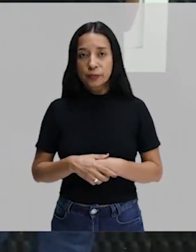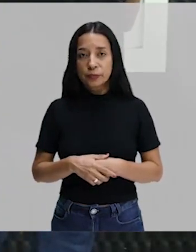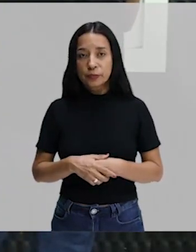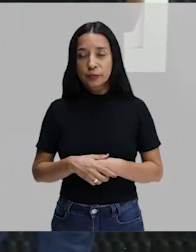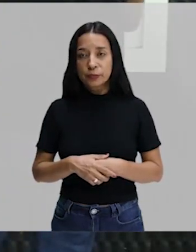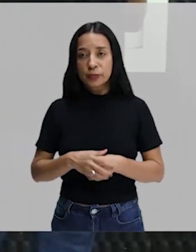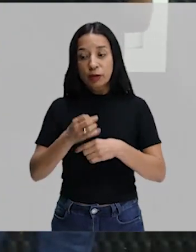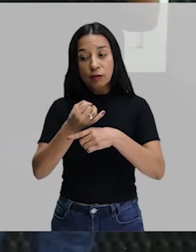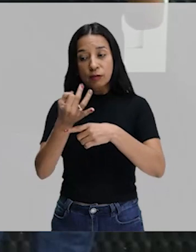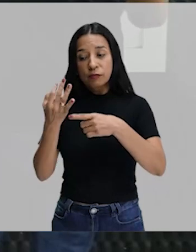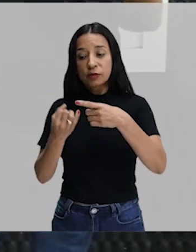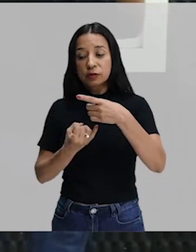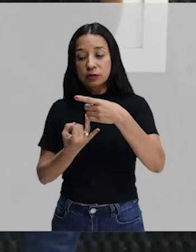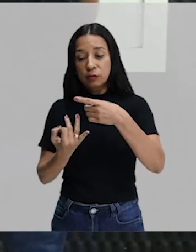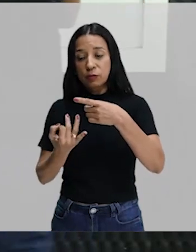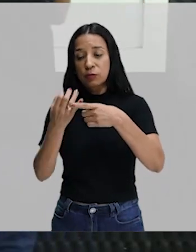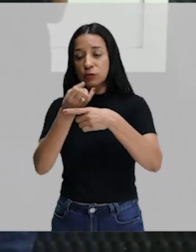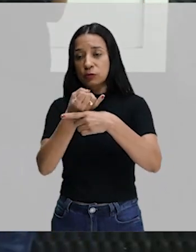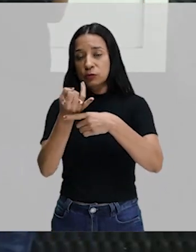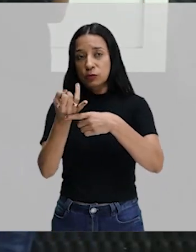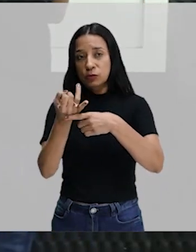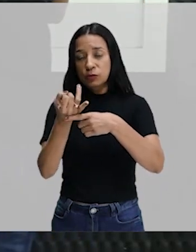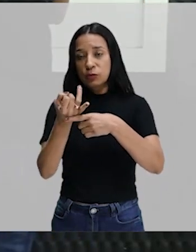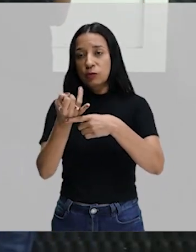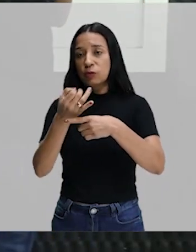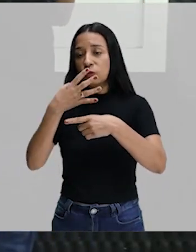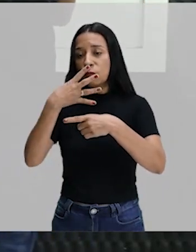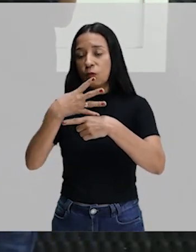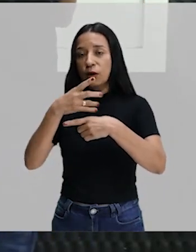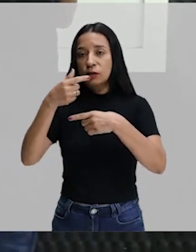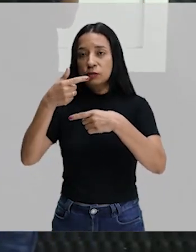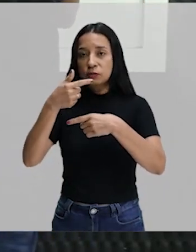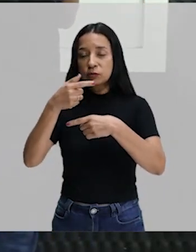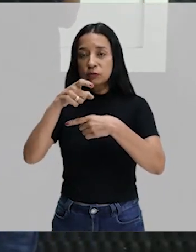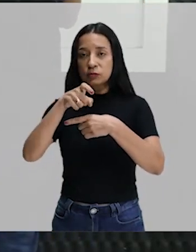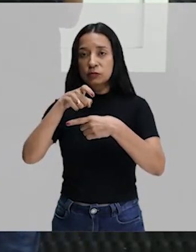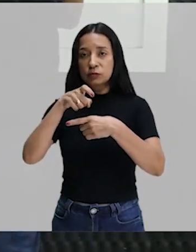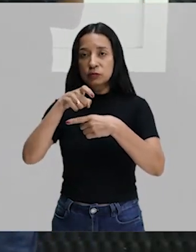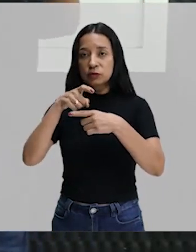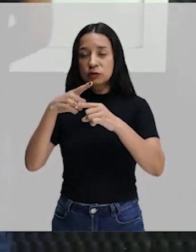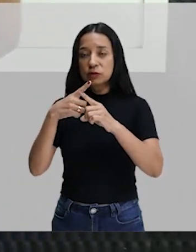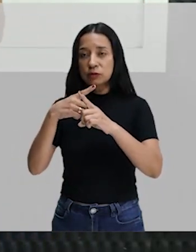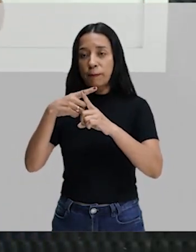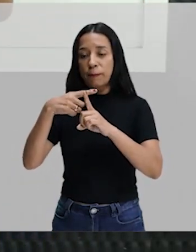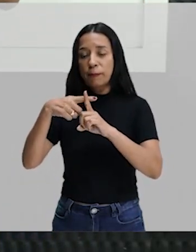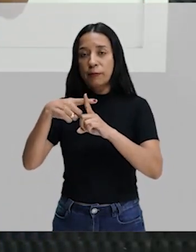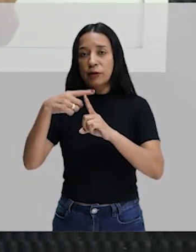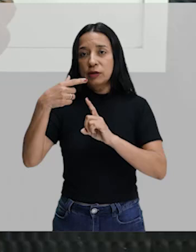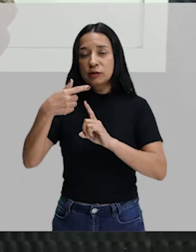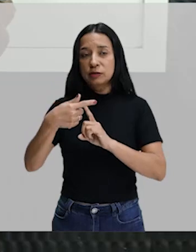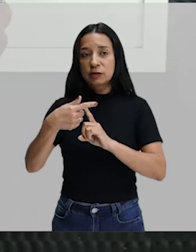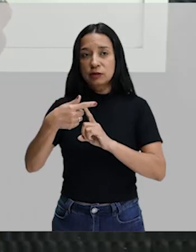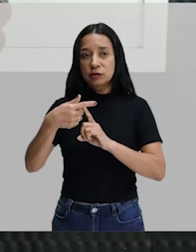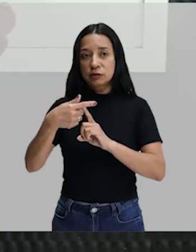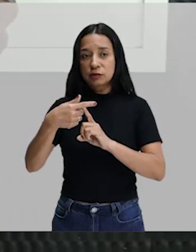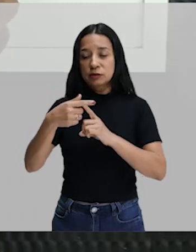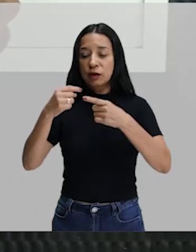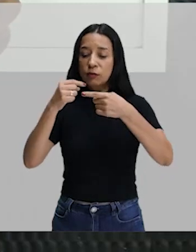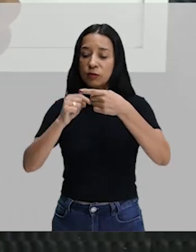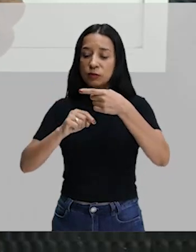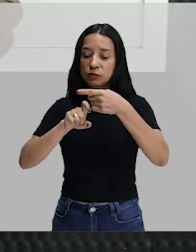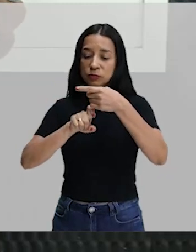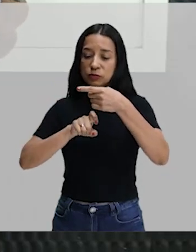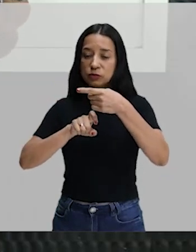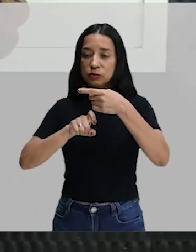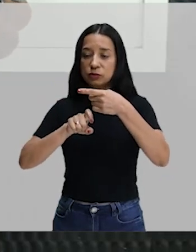a fração do lado. 4x mais 7. Certo? E aqui é x ao